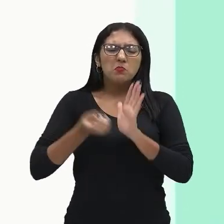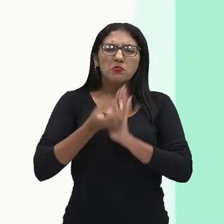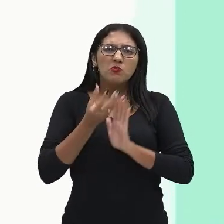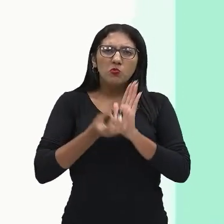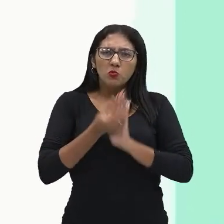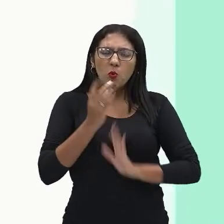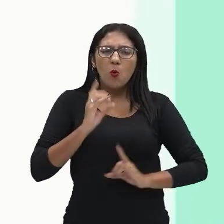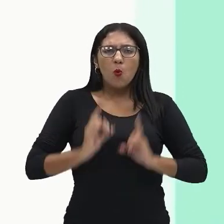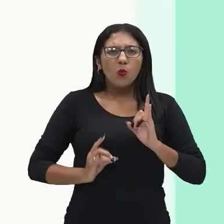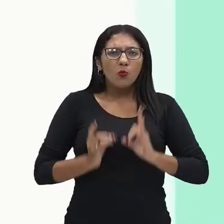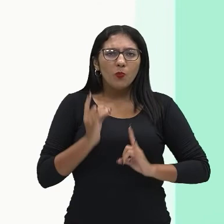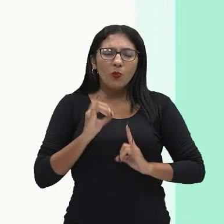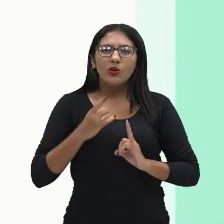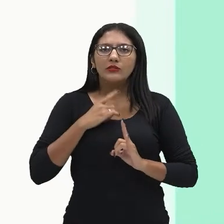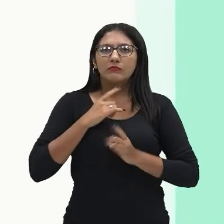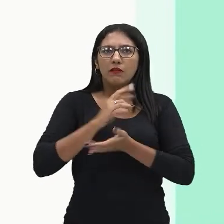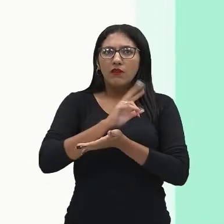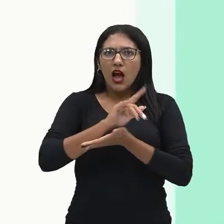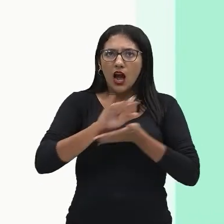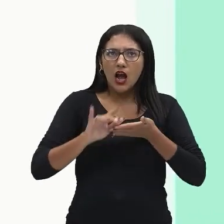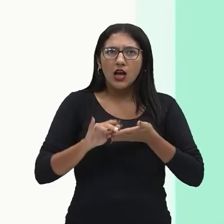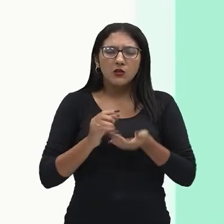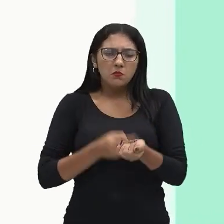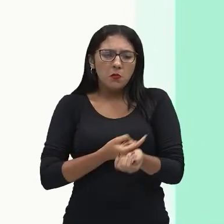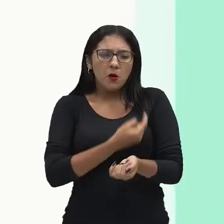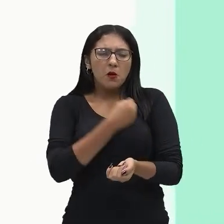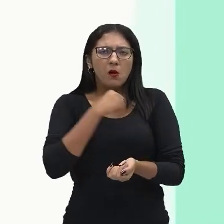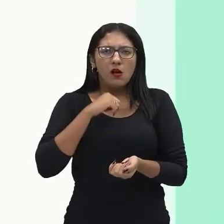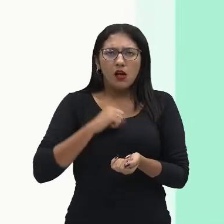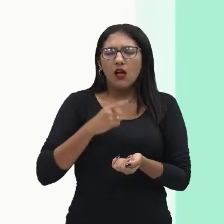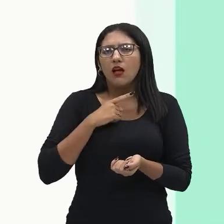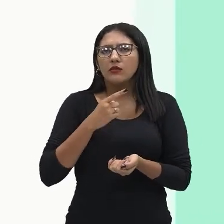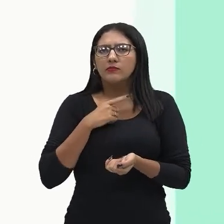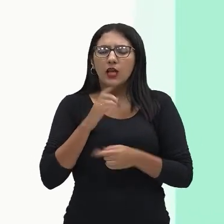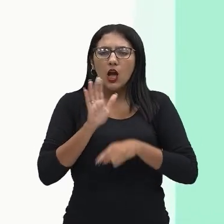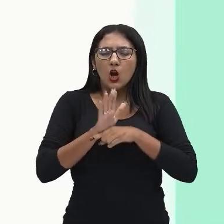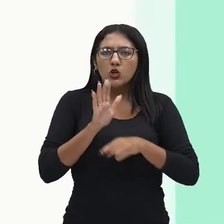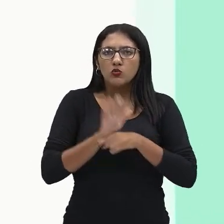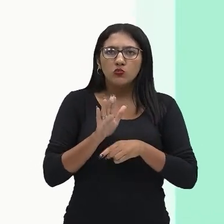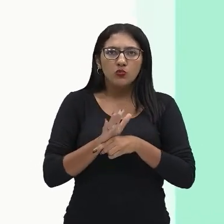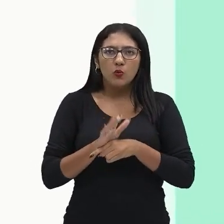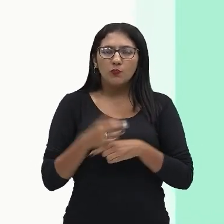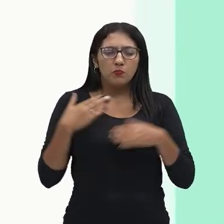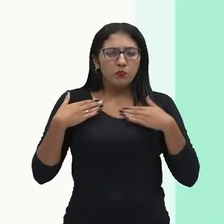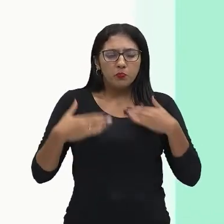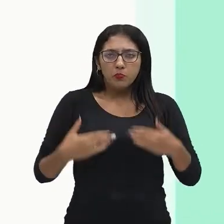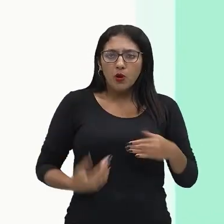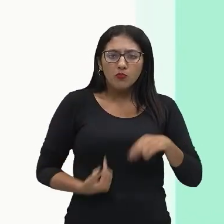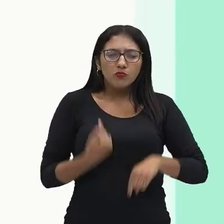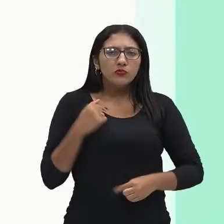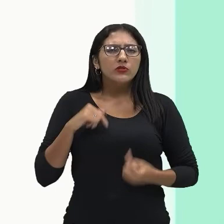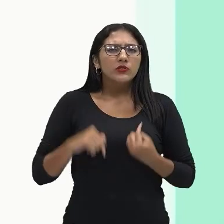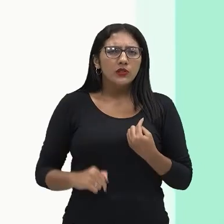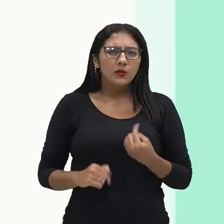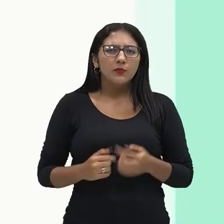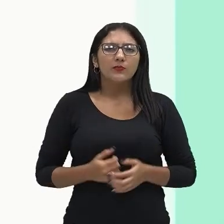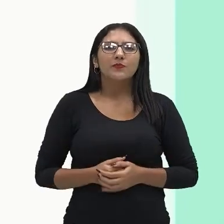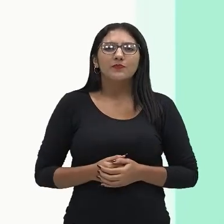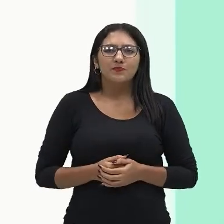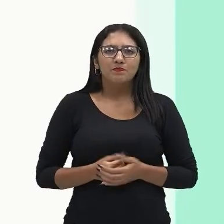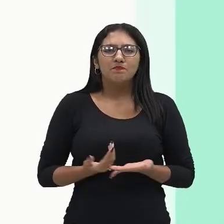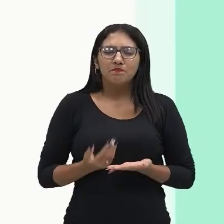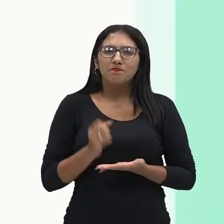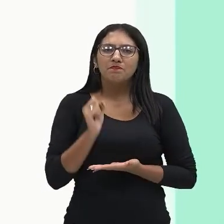hormônios, que atuam em diversos órgãos? Ela está ajudando aí no controle geral do sistema endócrino?